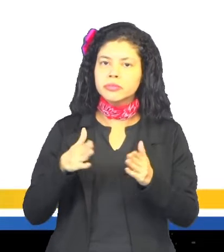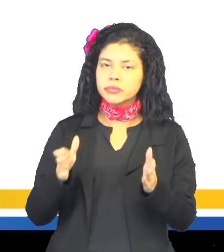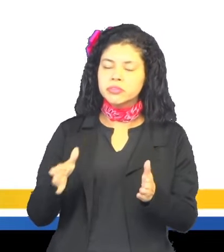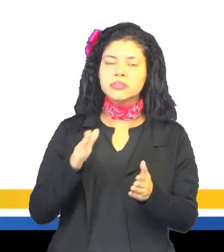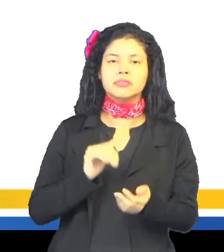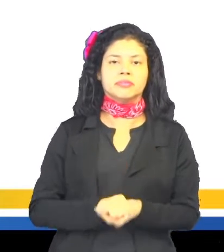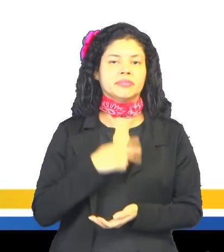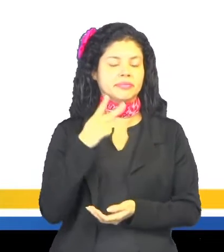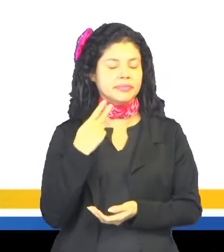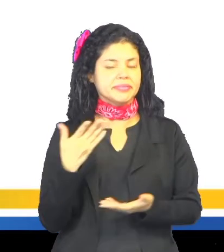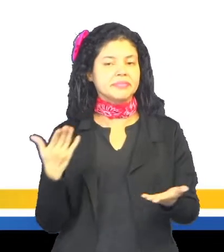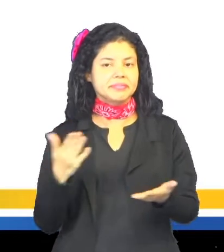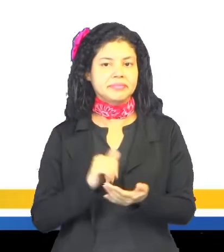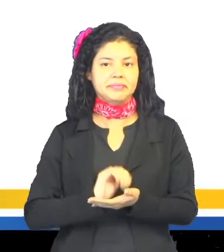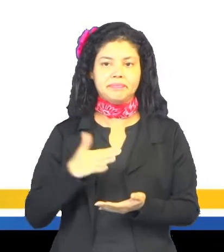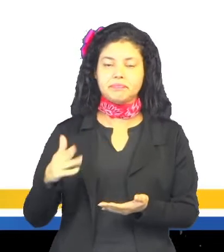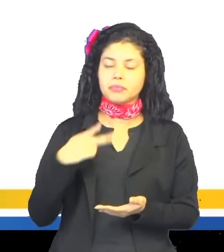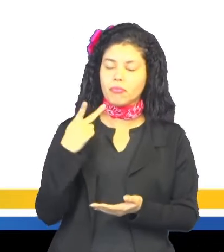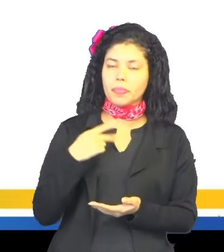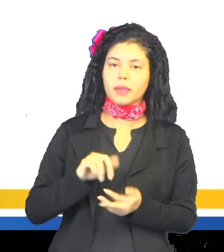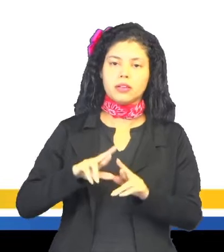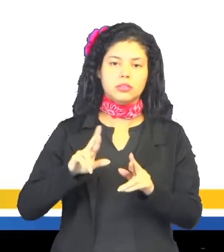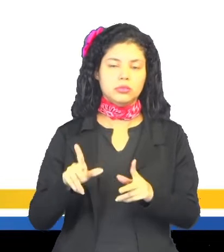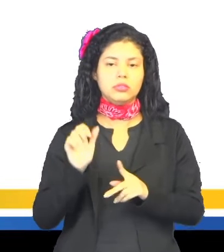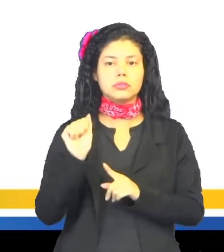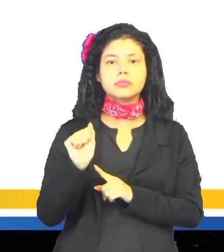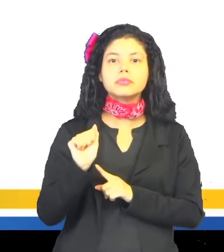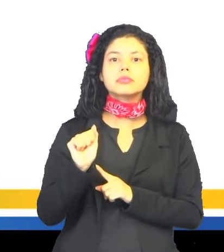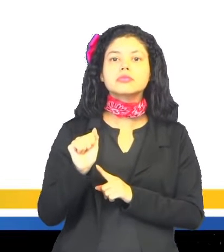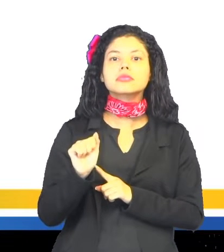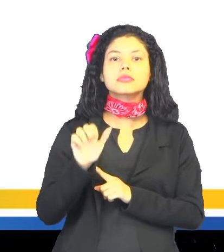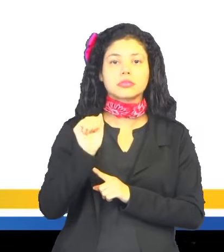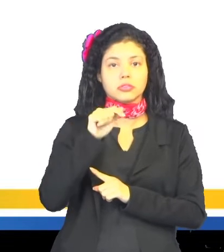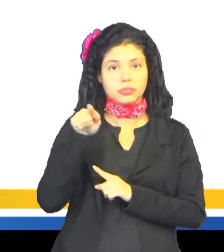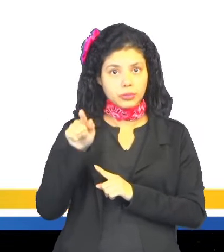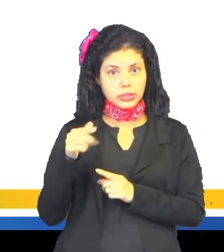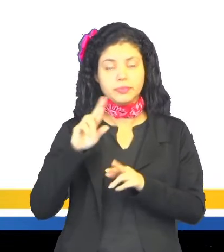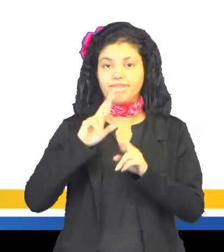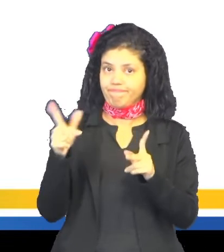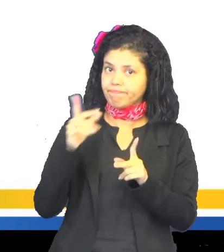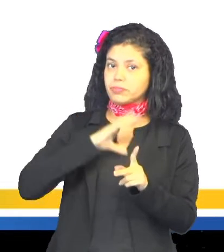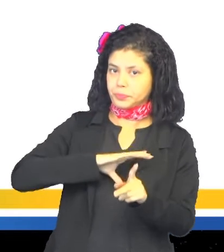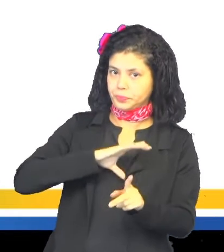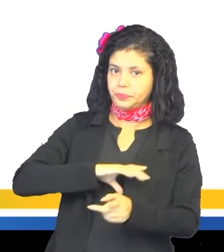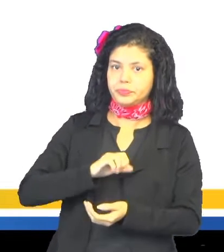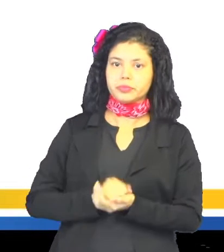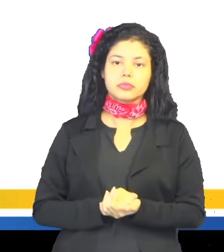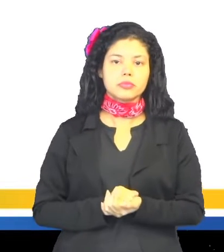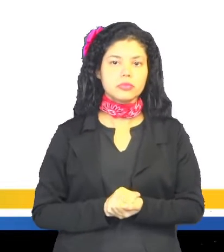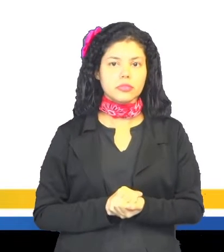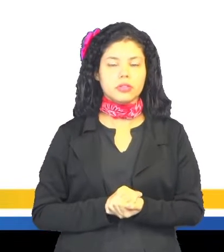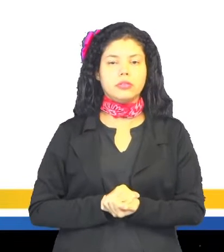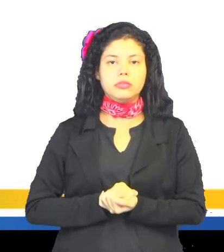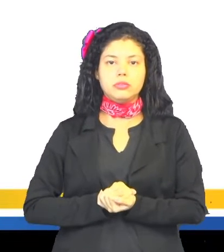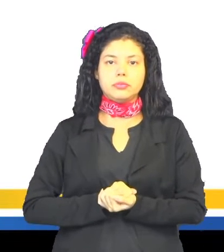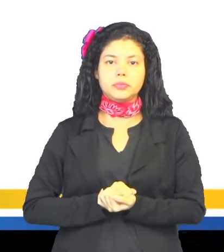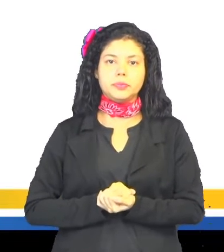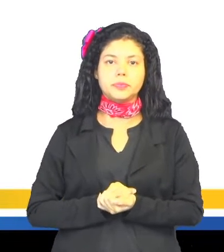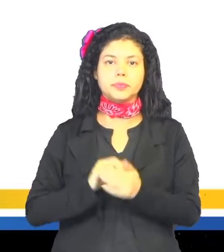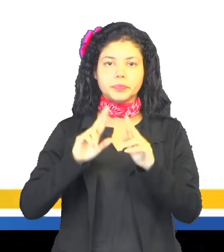som aberto diferente no português que nós temos o ar One né ela que esse a